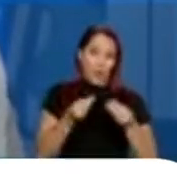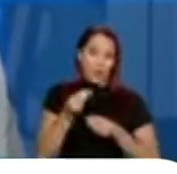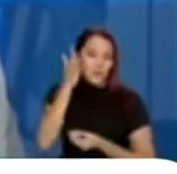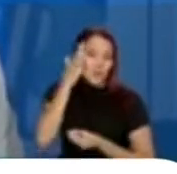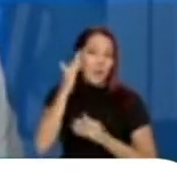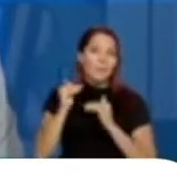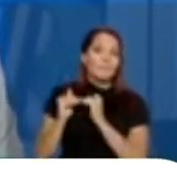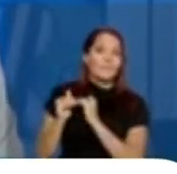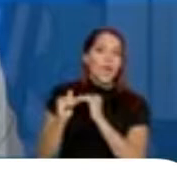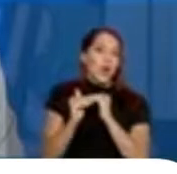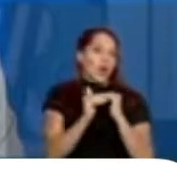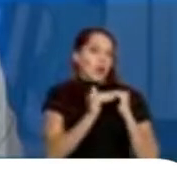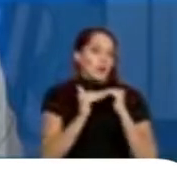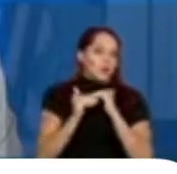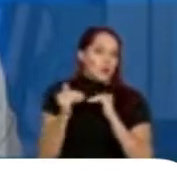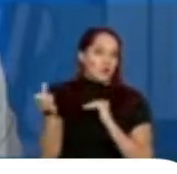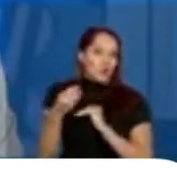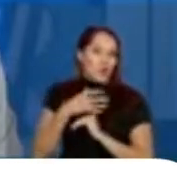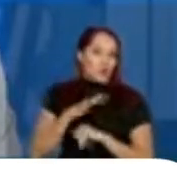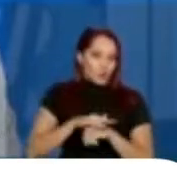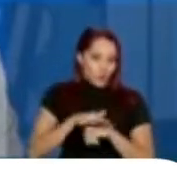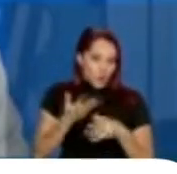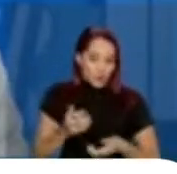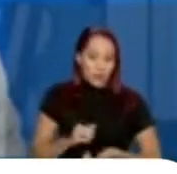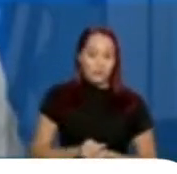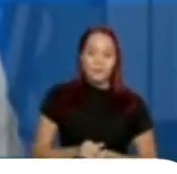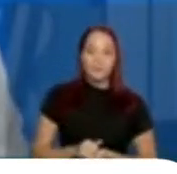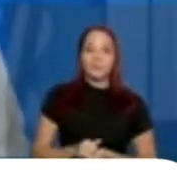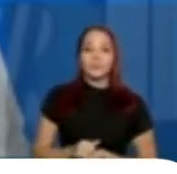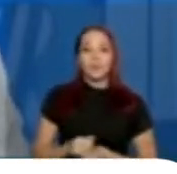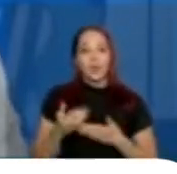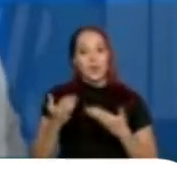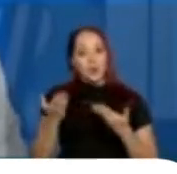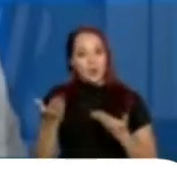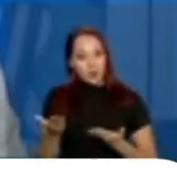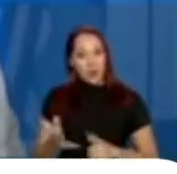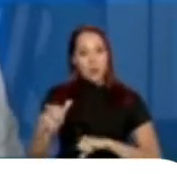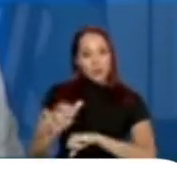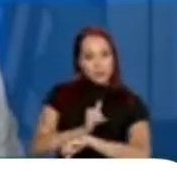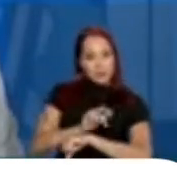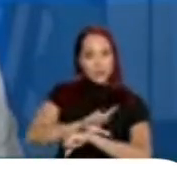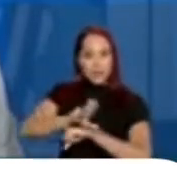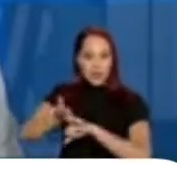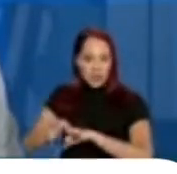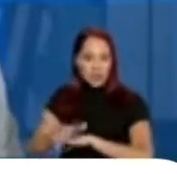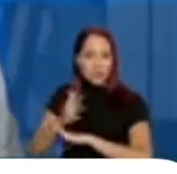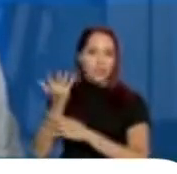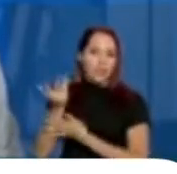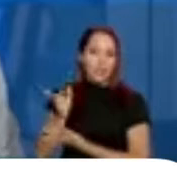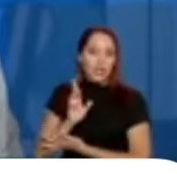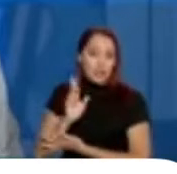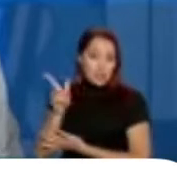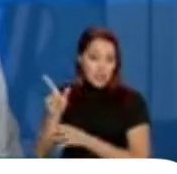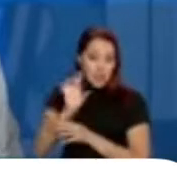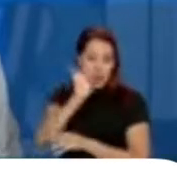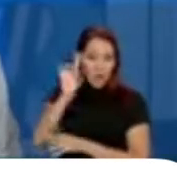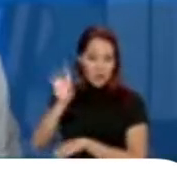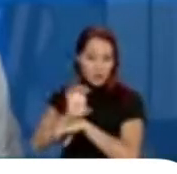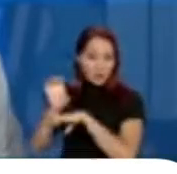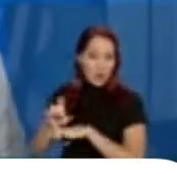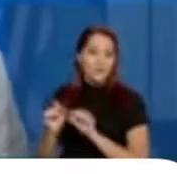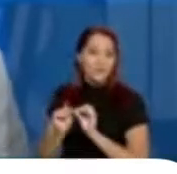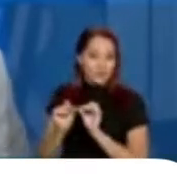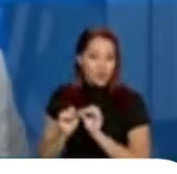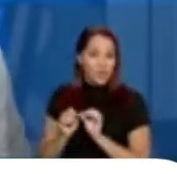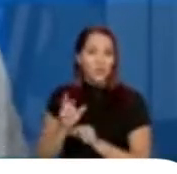padrão dessa nova doença. Com as medidas não farmacológicas adotadas, que